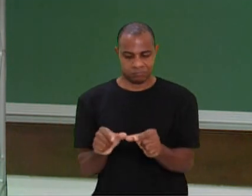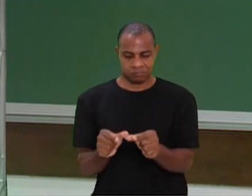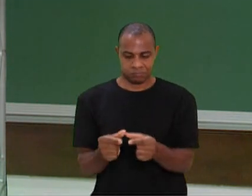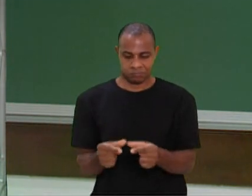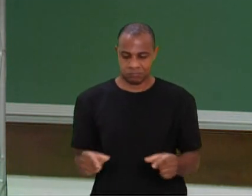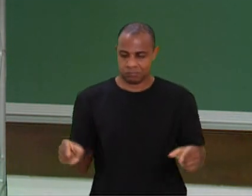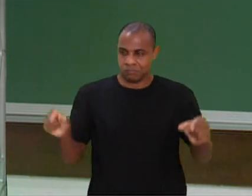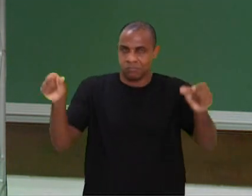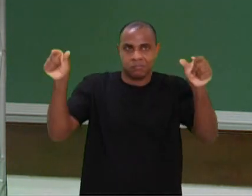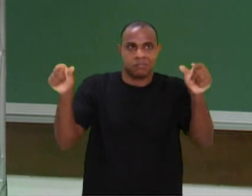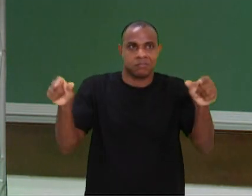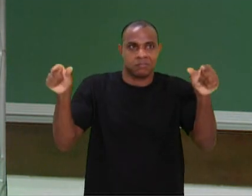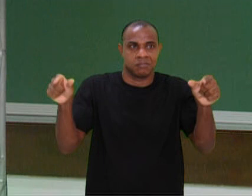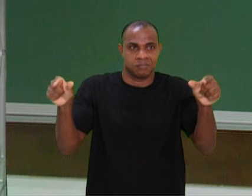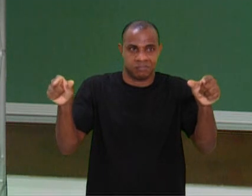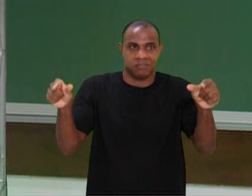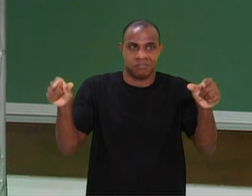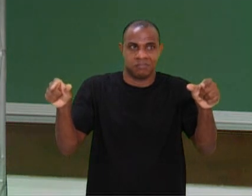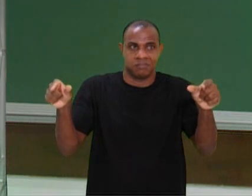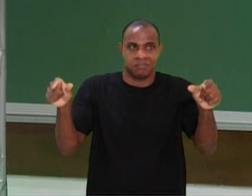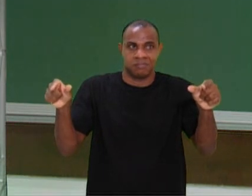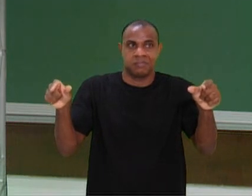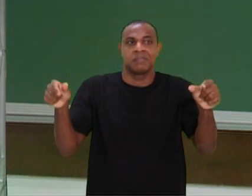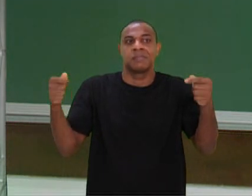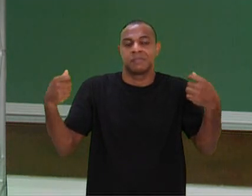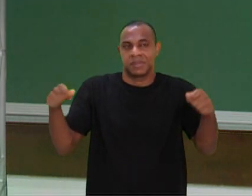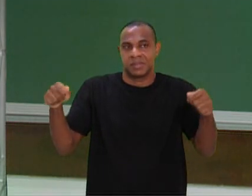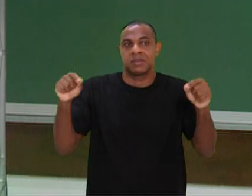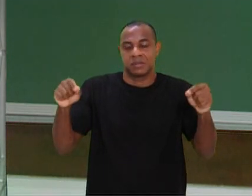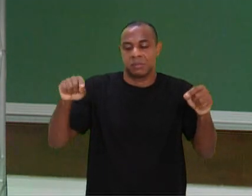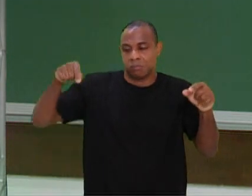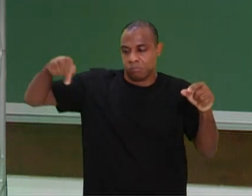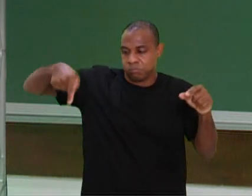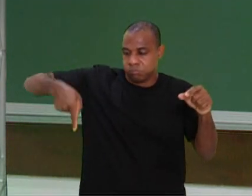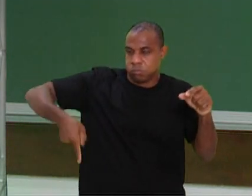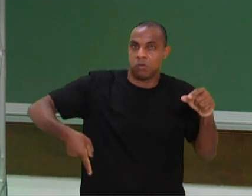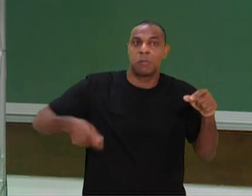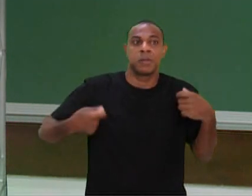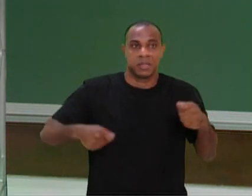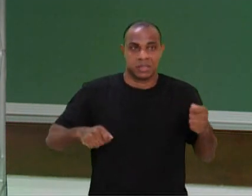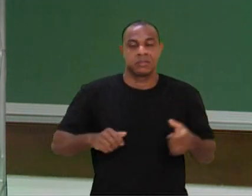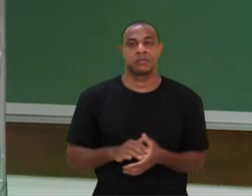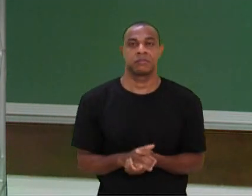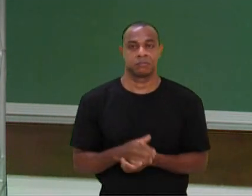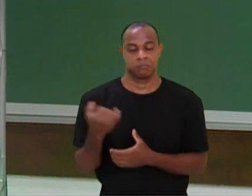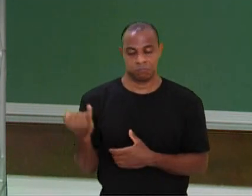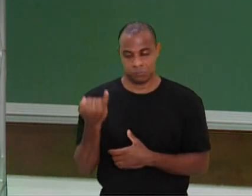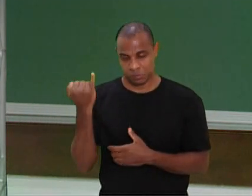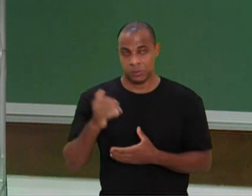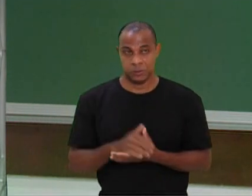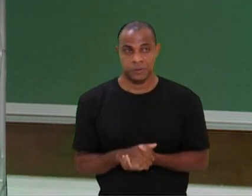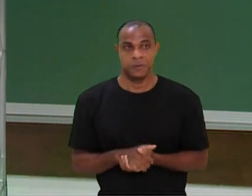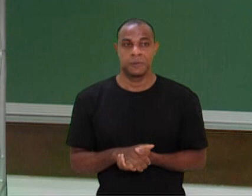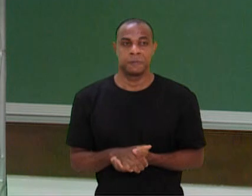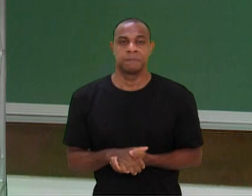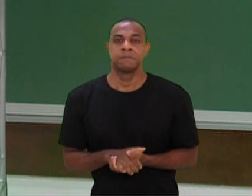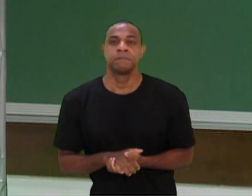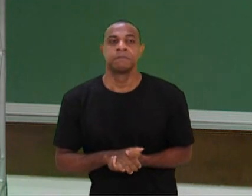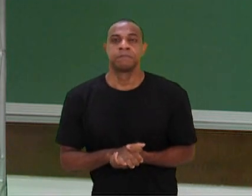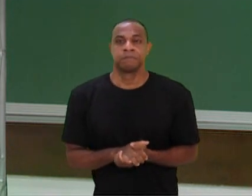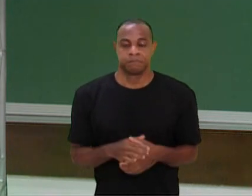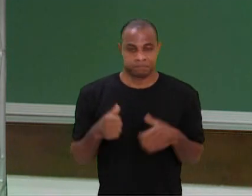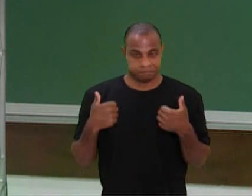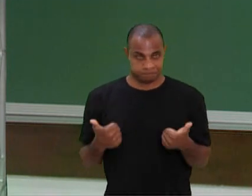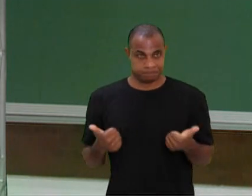porque a gente tem que lembrar que a pressão ela depende da profundidade e não da largura e esse tipo de coisa no caso de fluidos.